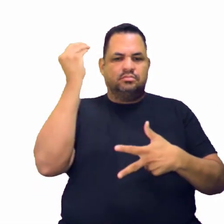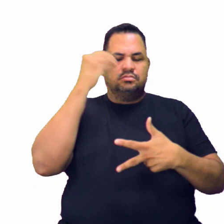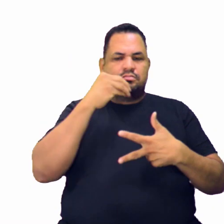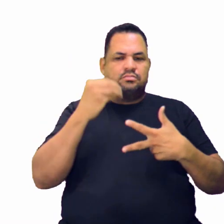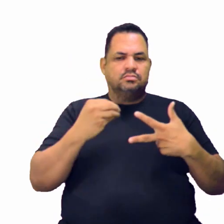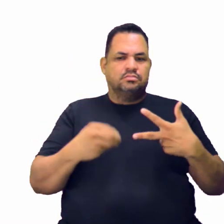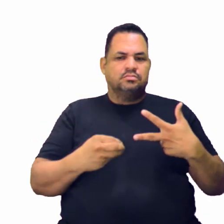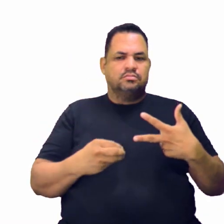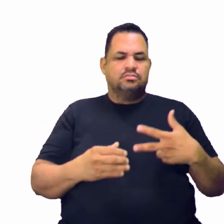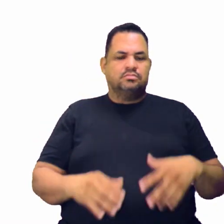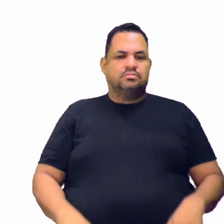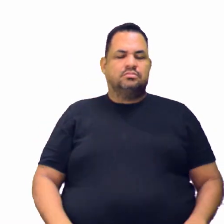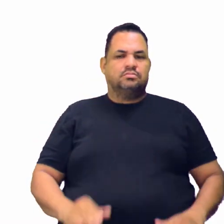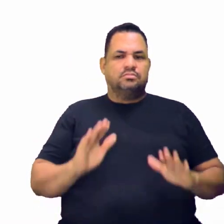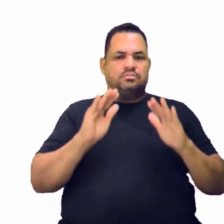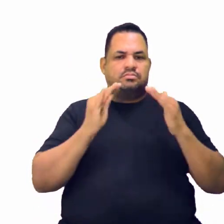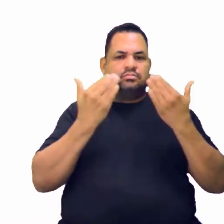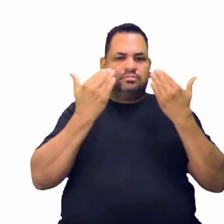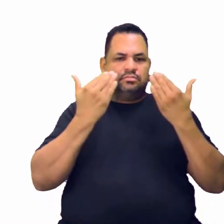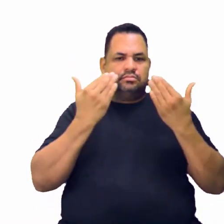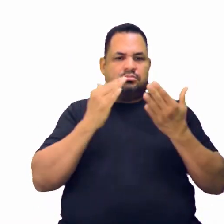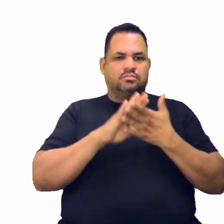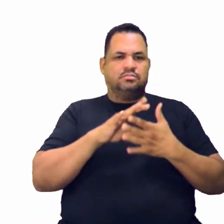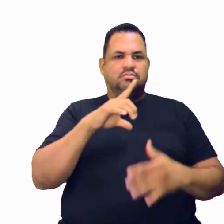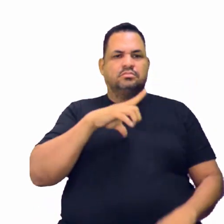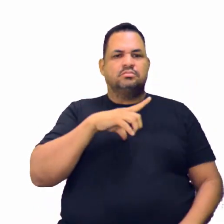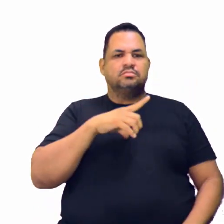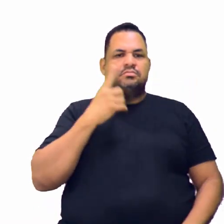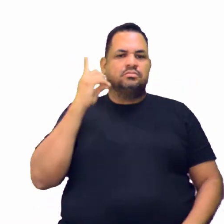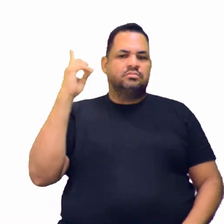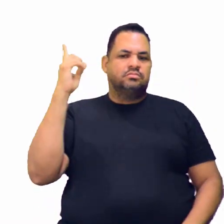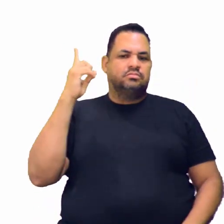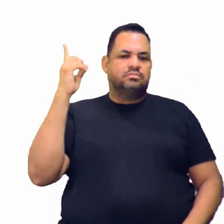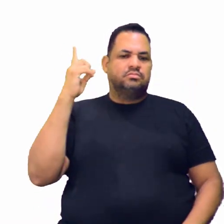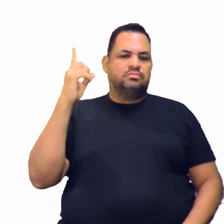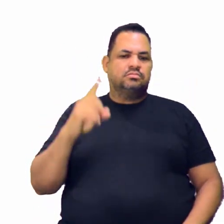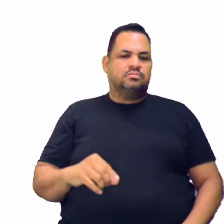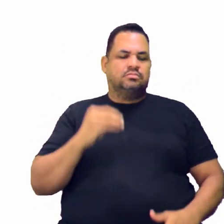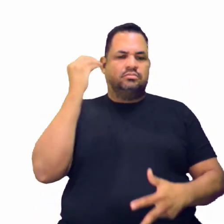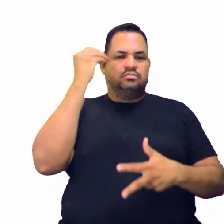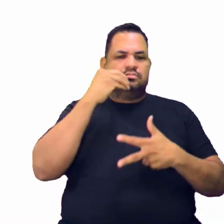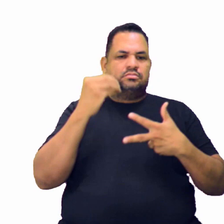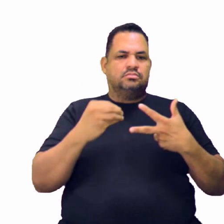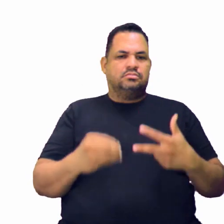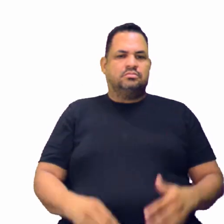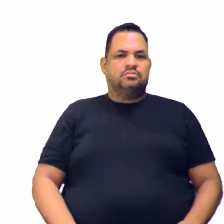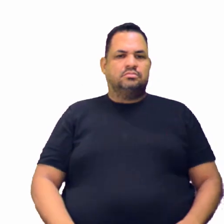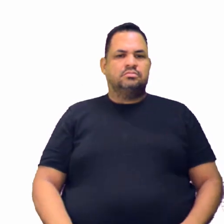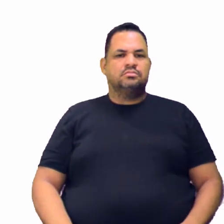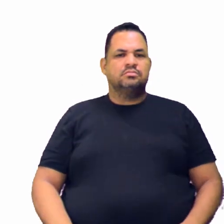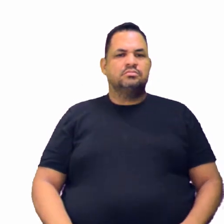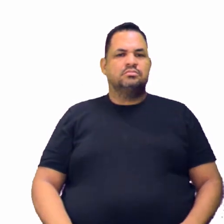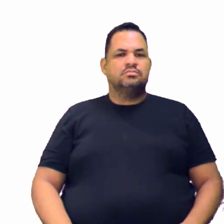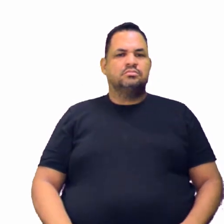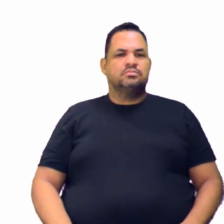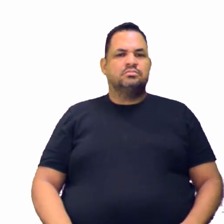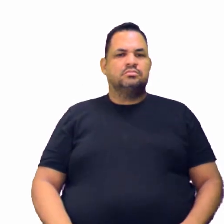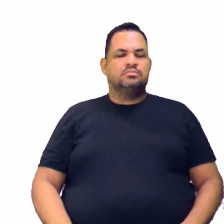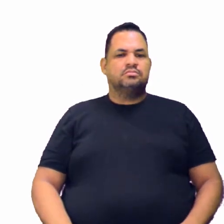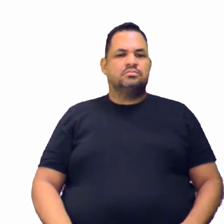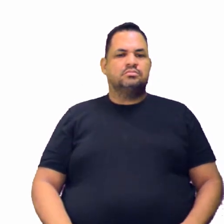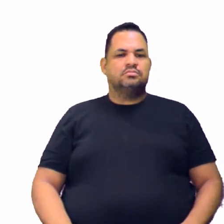no Enem. Olha só, aqui questão do Enem. Presta bem atenção aqui,